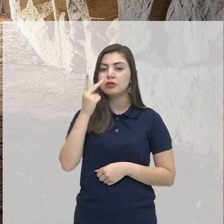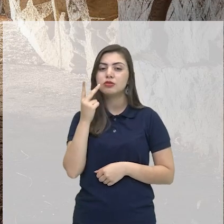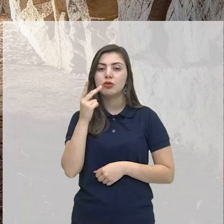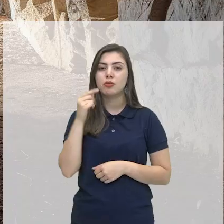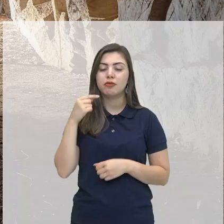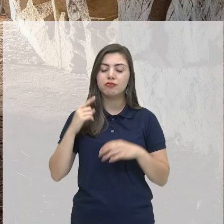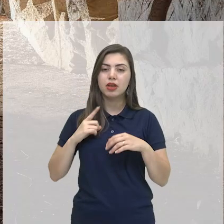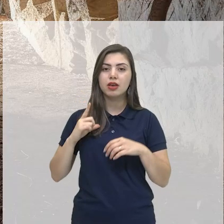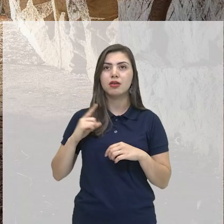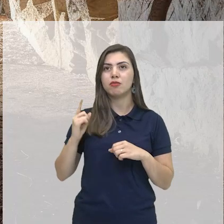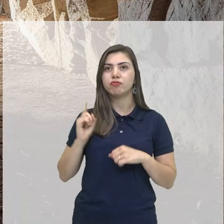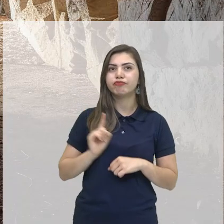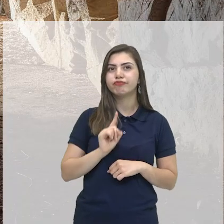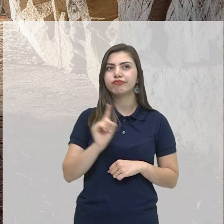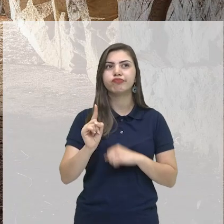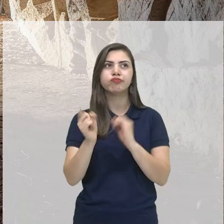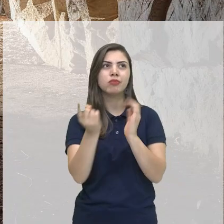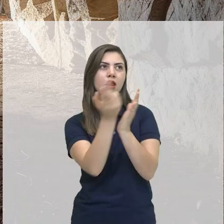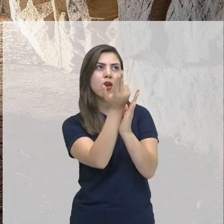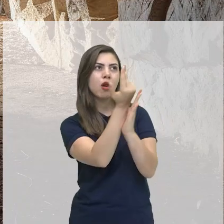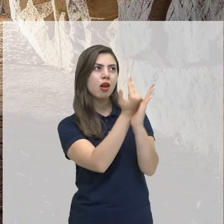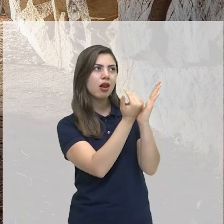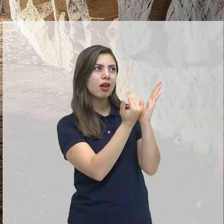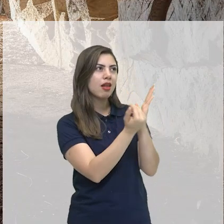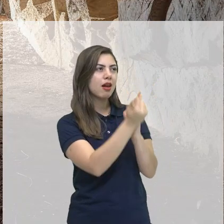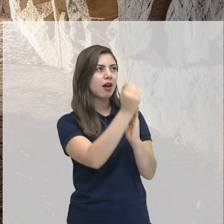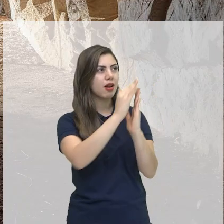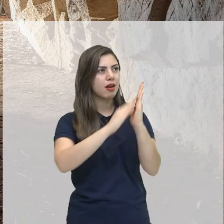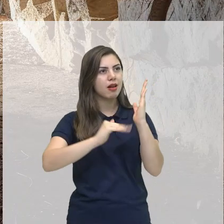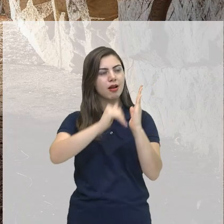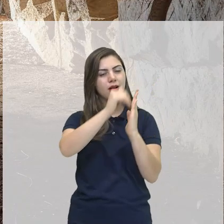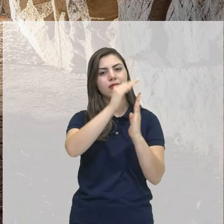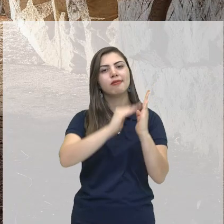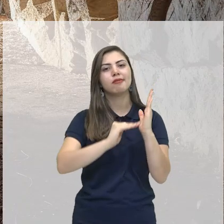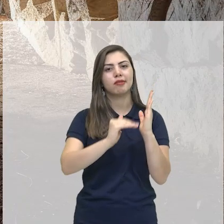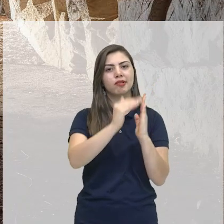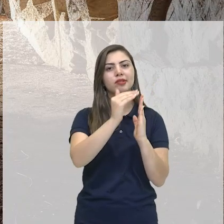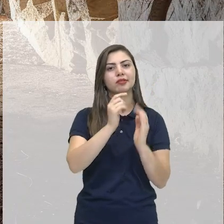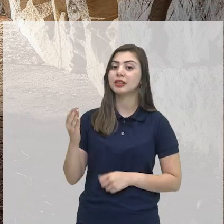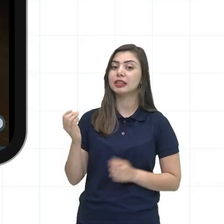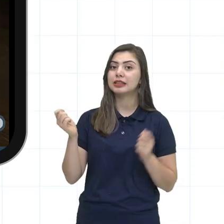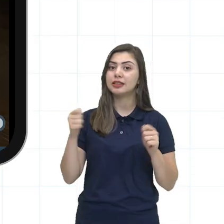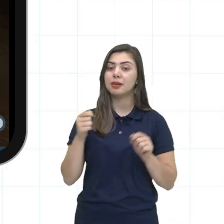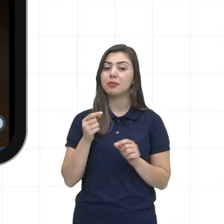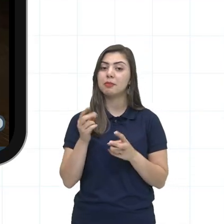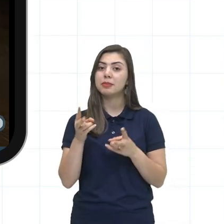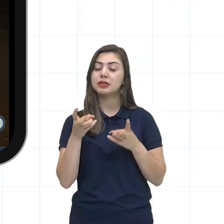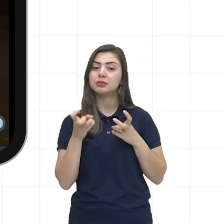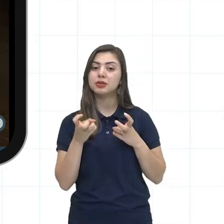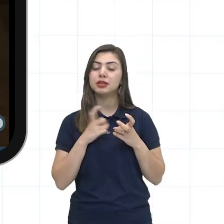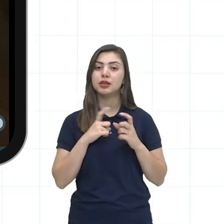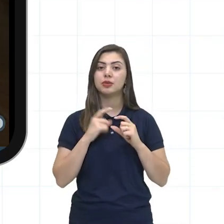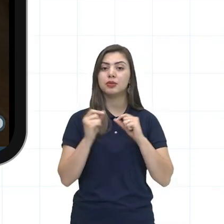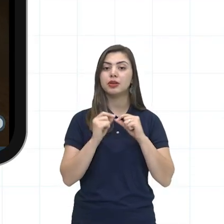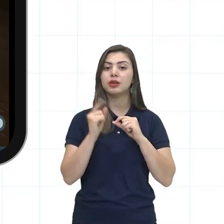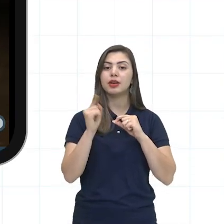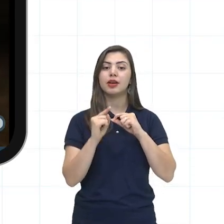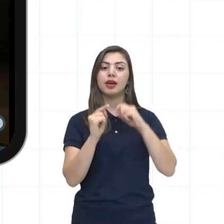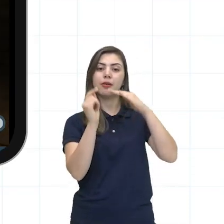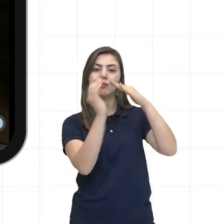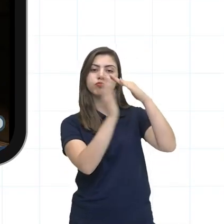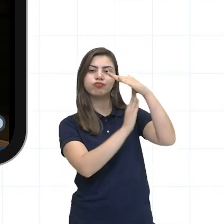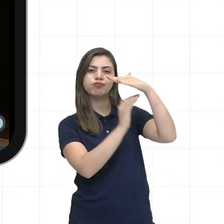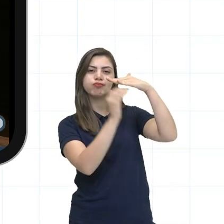essas pinturas, esses registros eram feitos nas paredes dessas cavernas. E a gente vai entrar aqui. Então, aqui a gente consegue